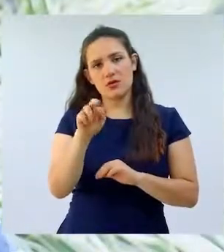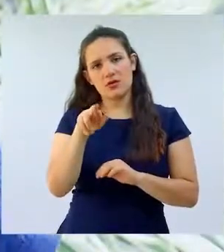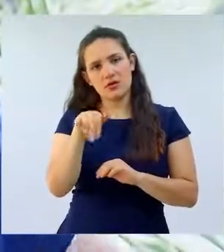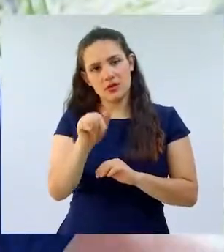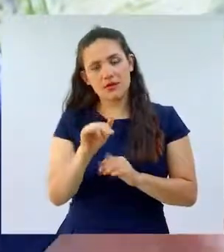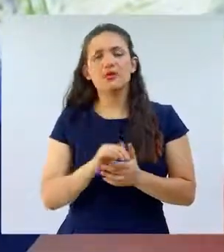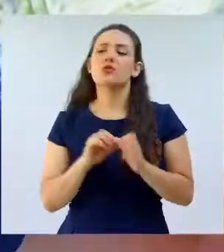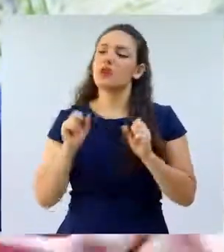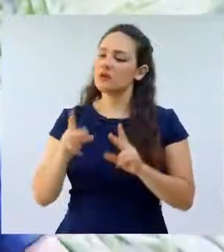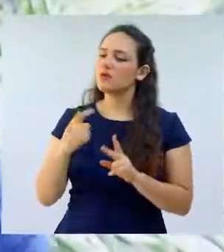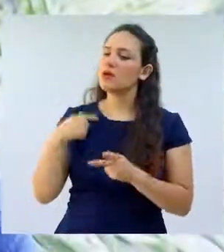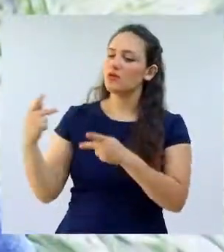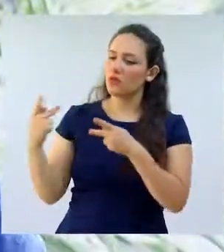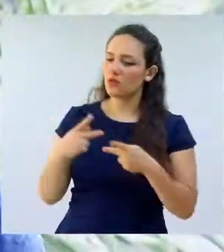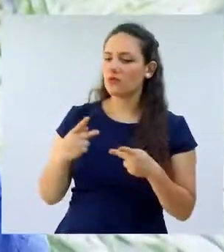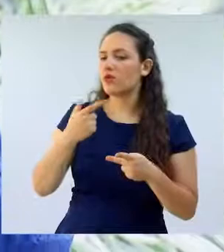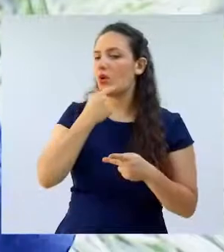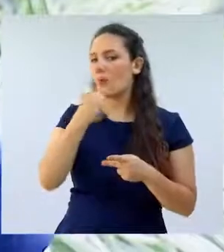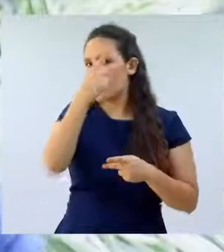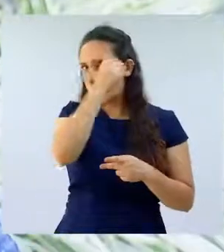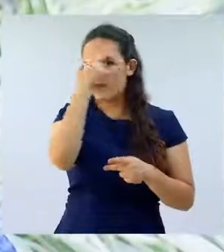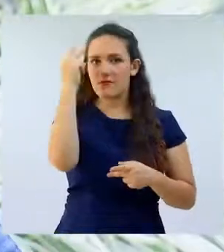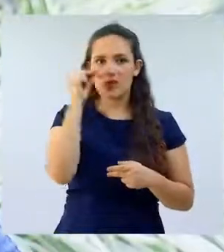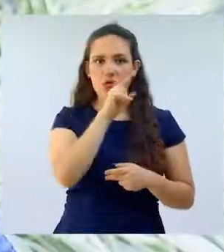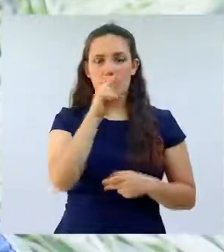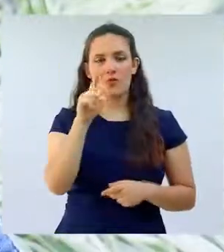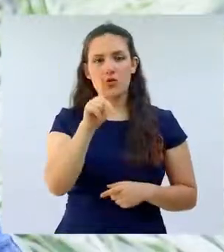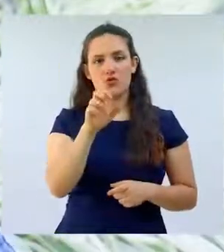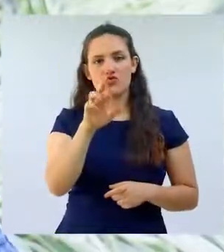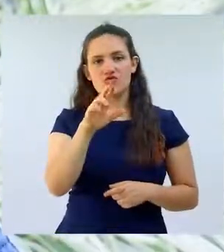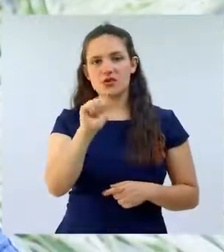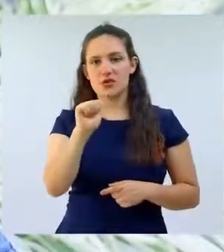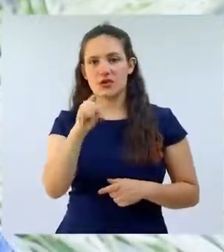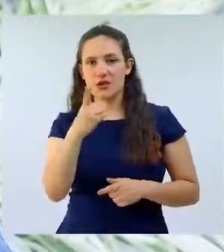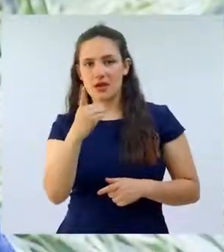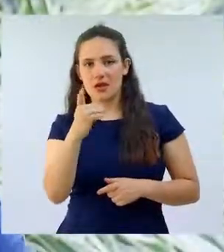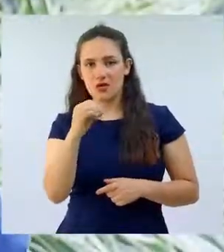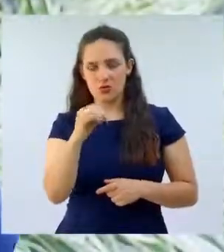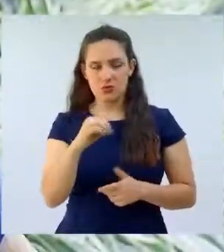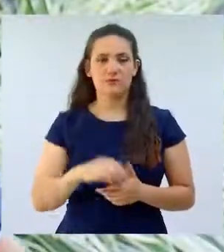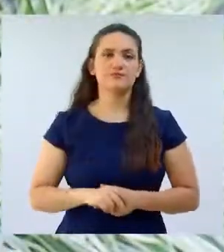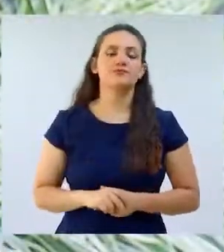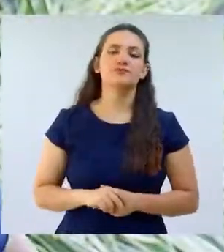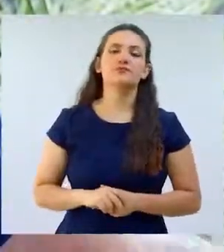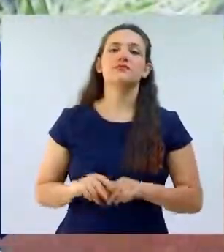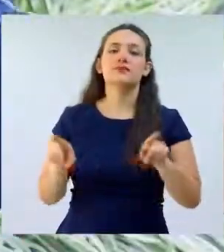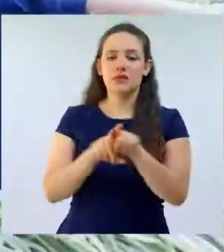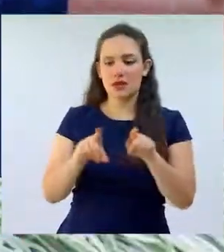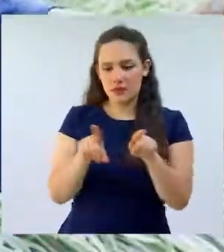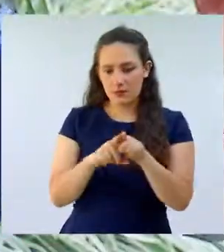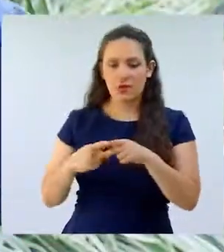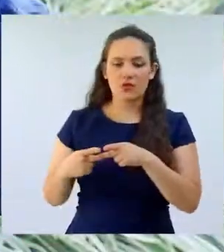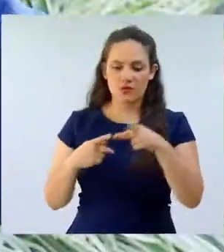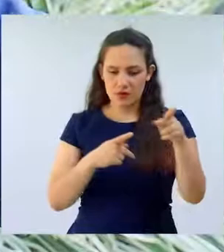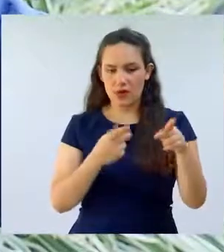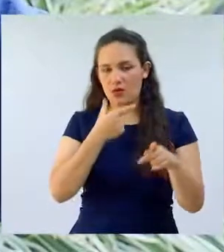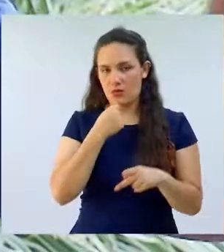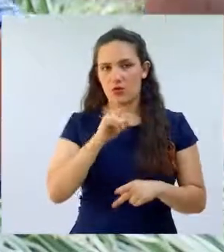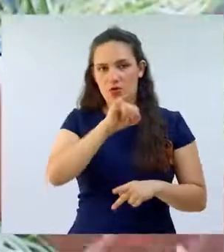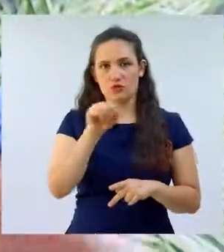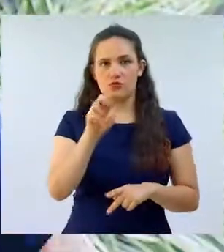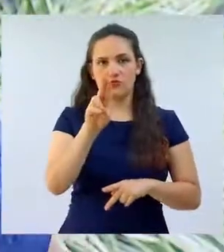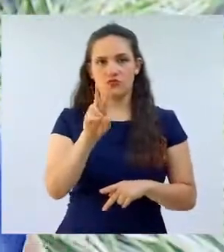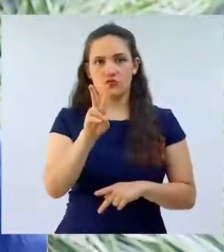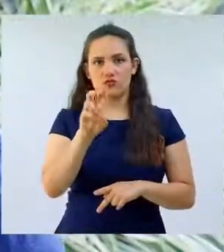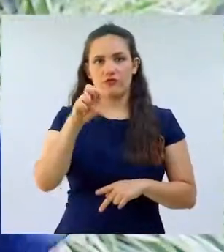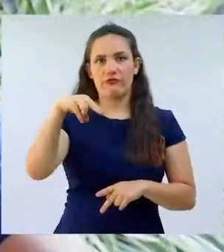E chamei e convoquei o prefeito da época, que era o Geraldo. Convidei, logicamente, o Juvencio,